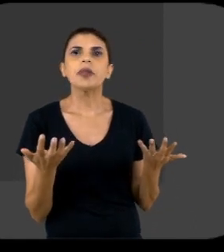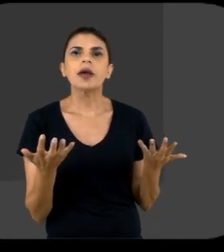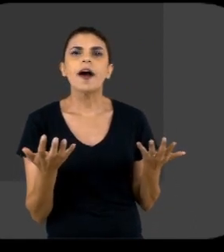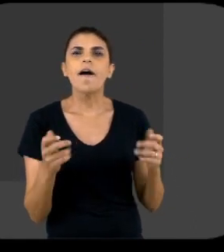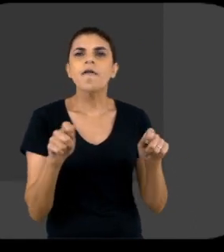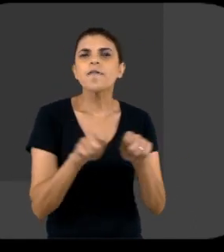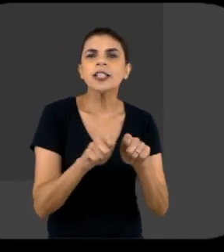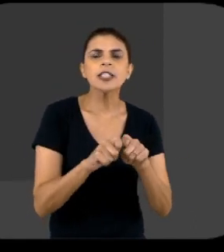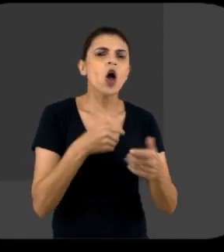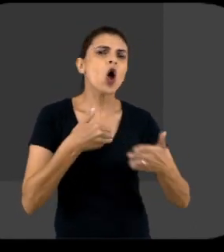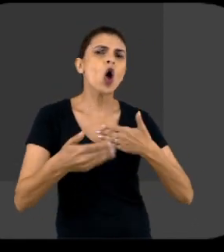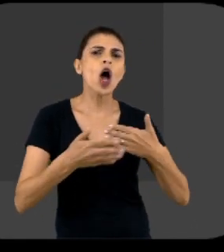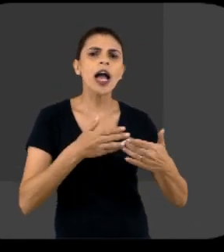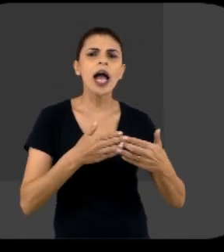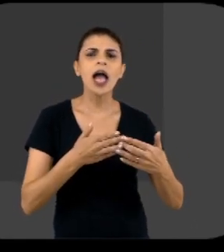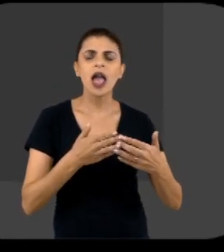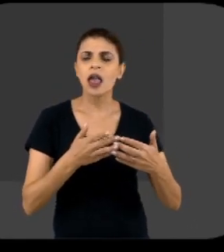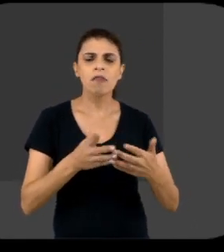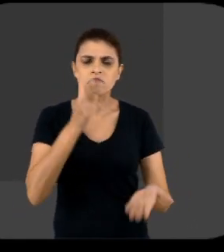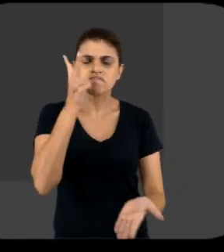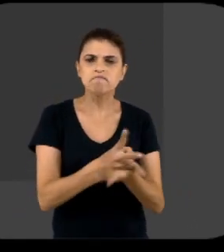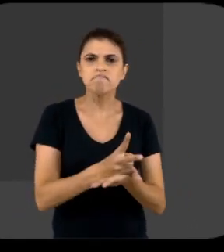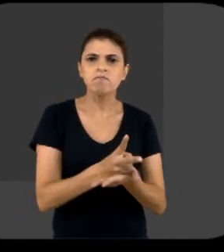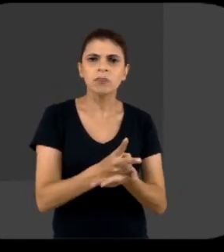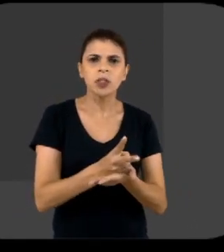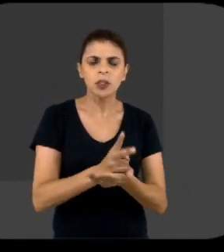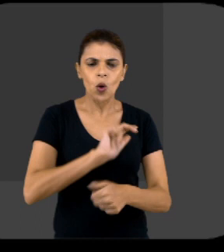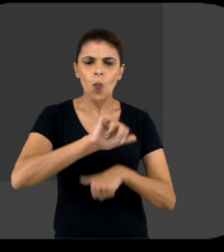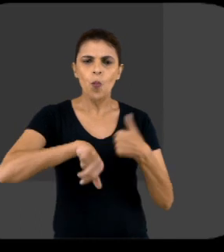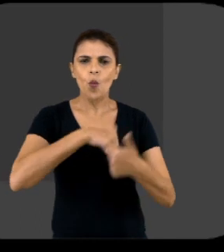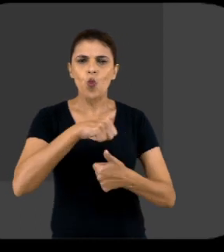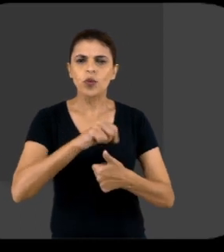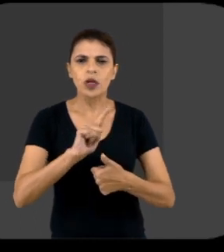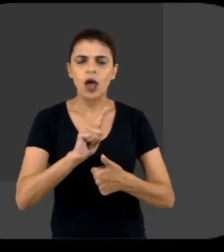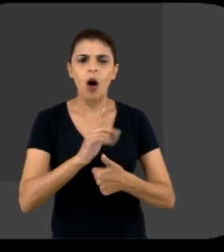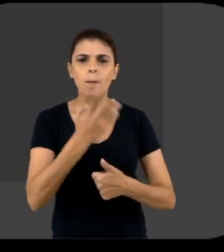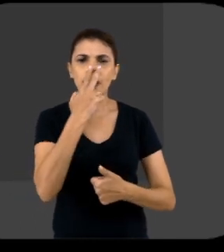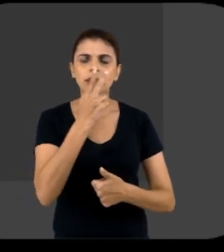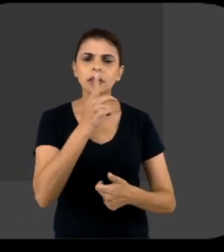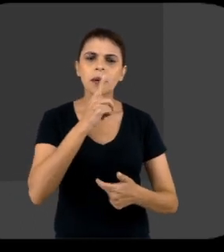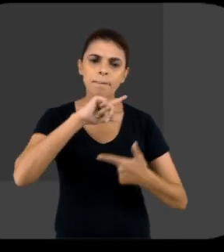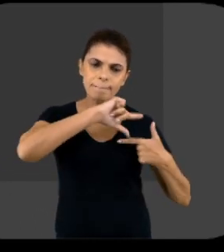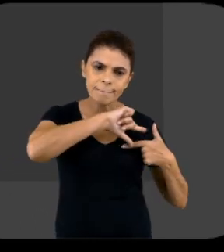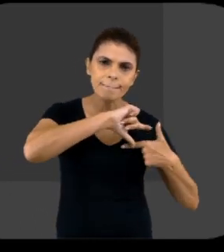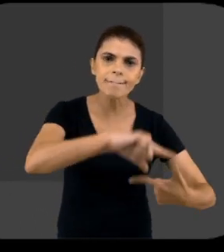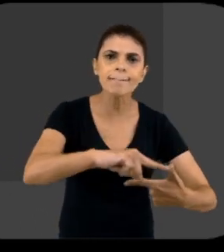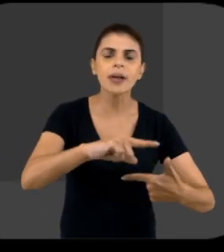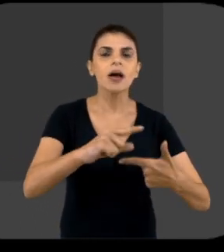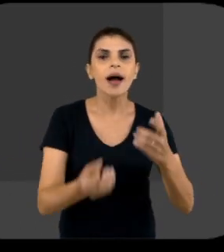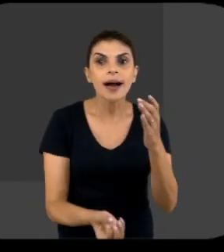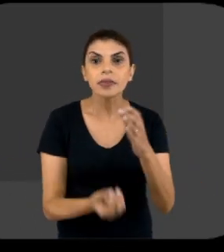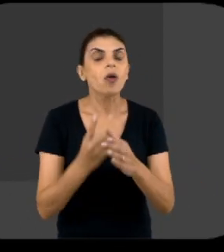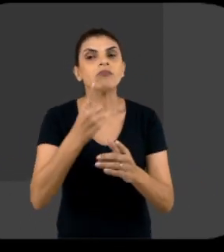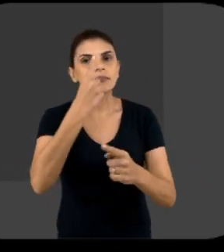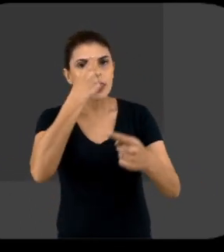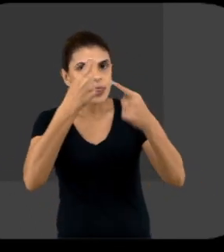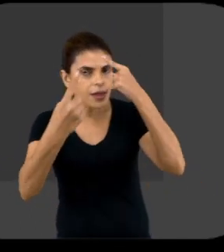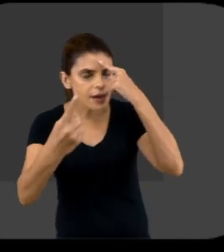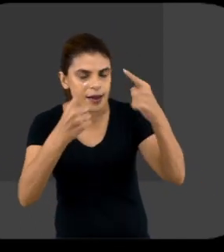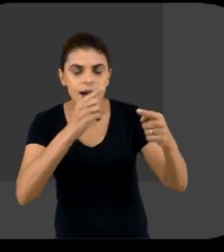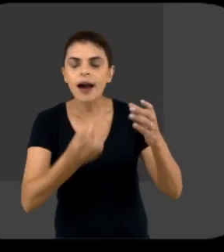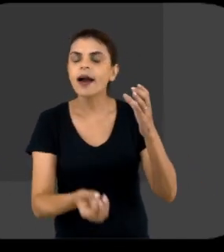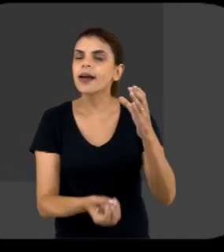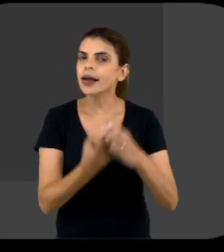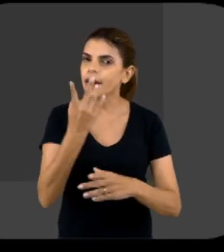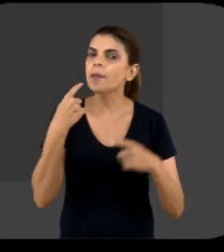não para engessar qualquer tipo de atividade ou qualquer tipo de criatividade na